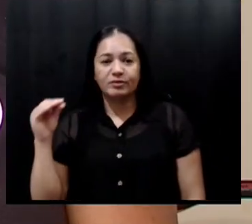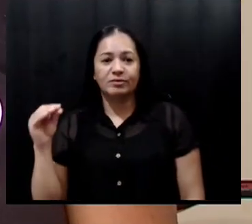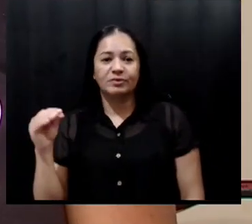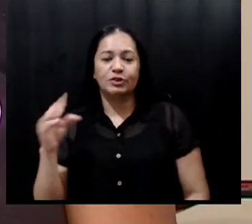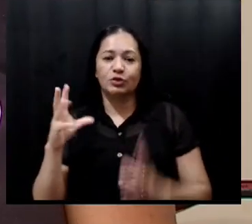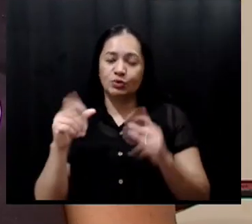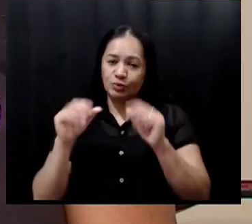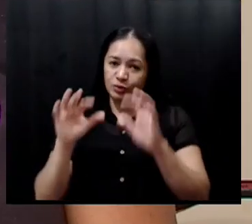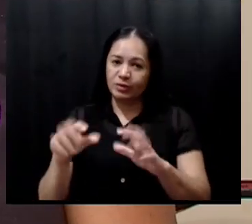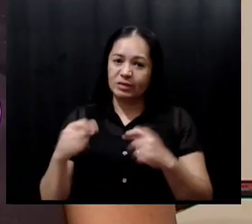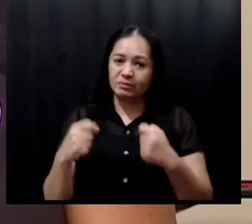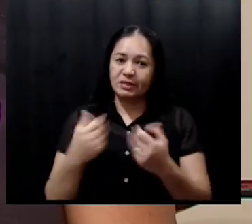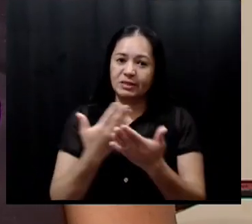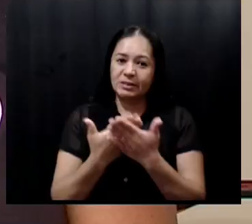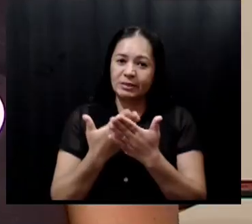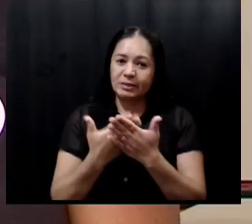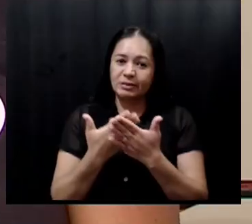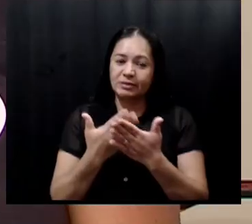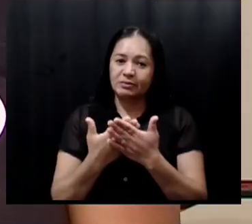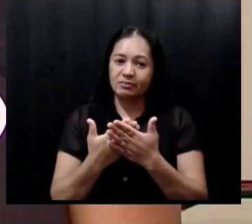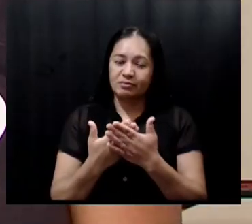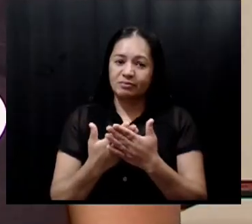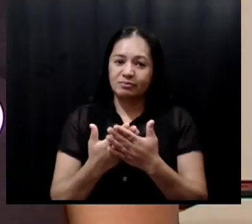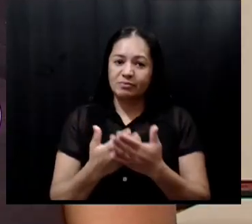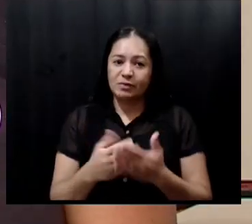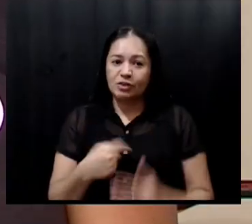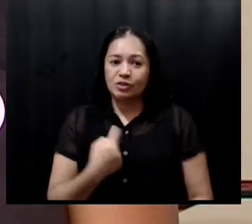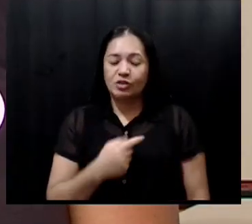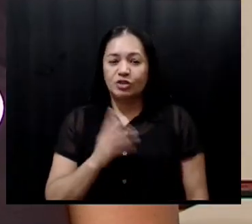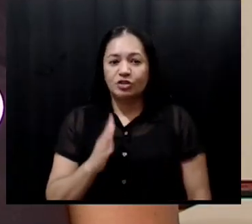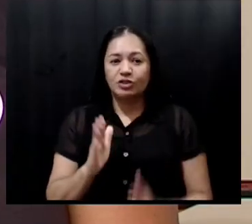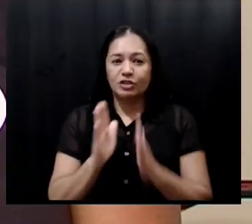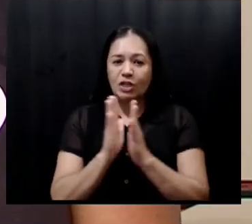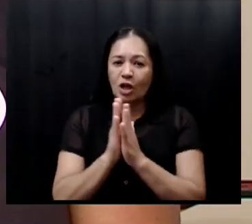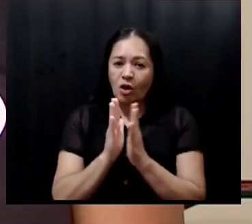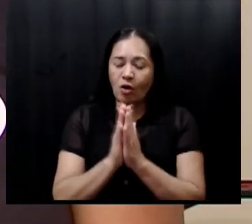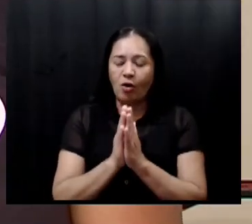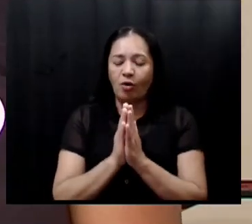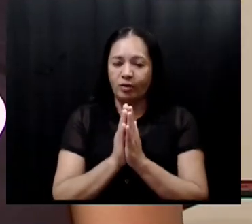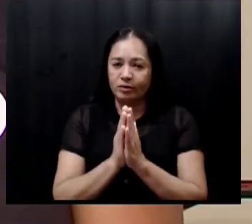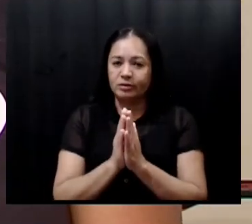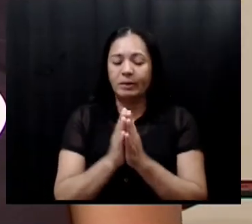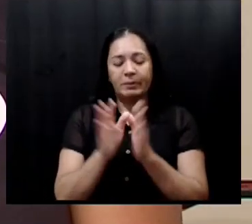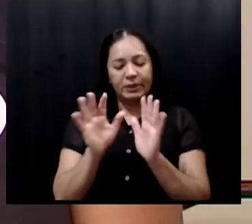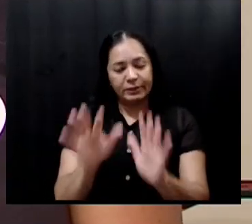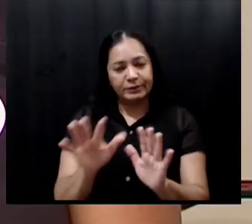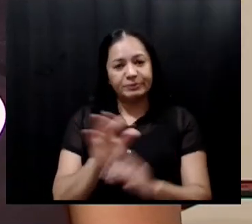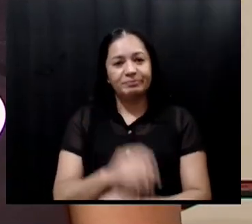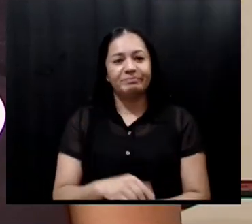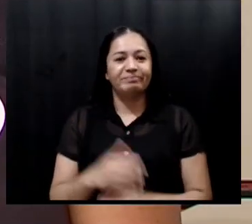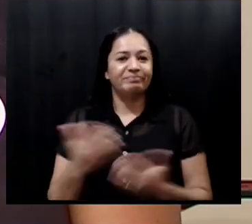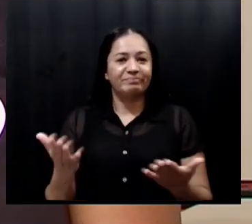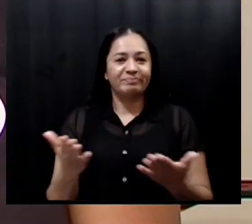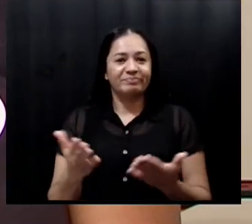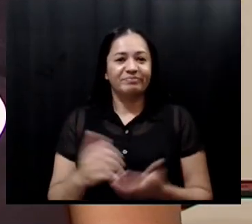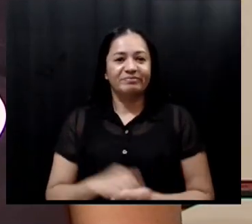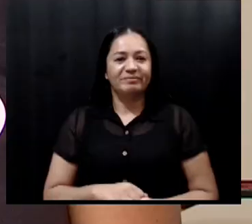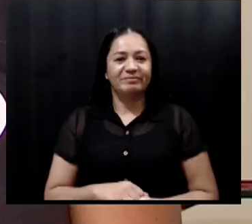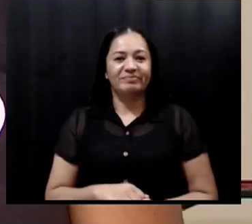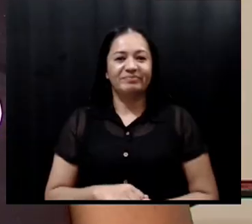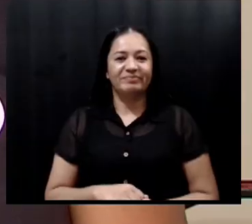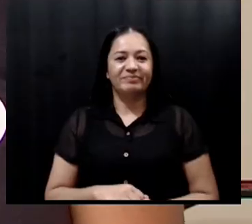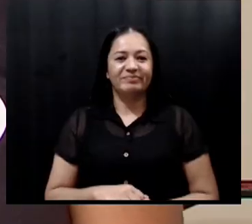estudado. Na verdade a gente ora bastante por isso, né? E coloca nas mãos de Deus